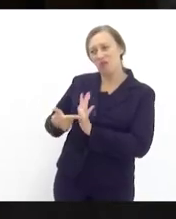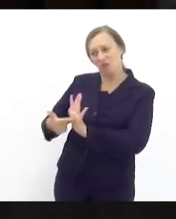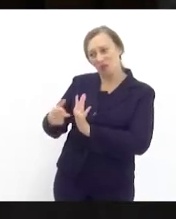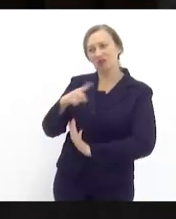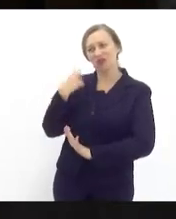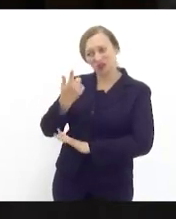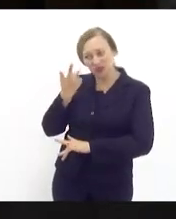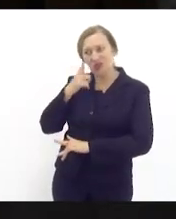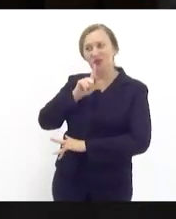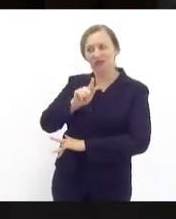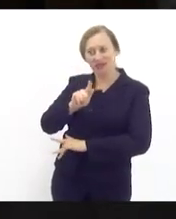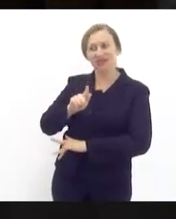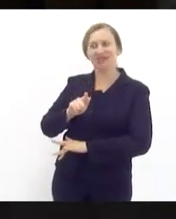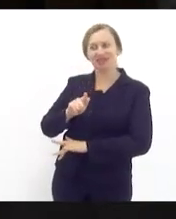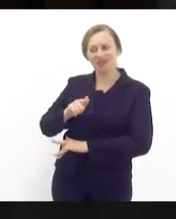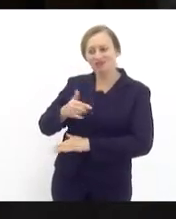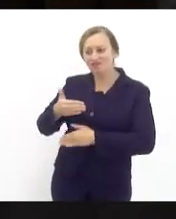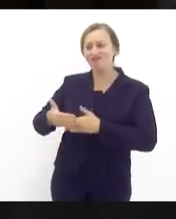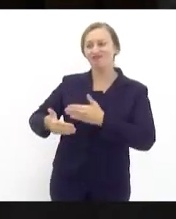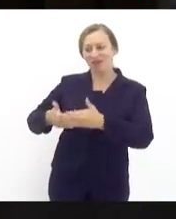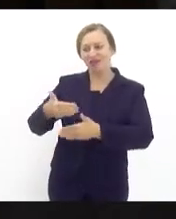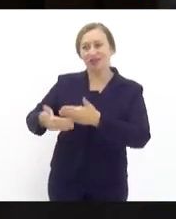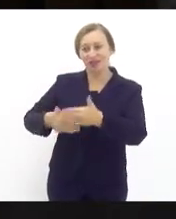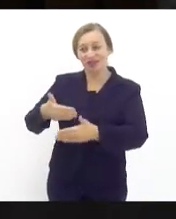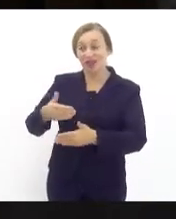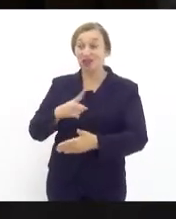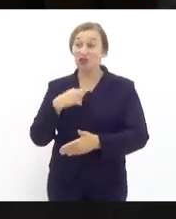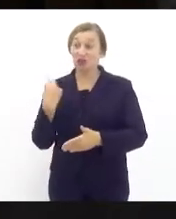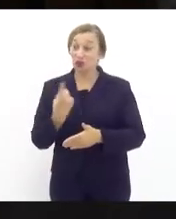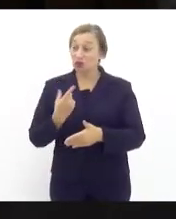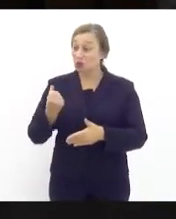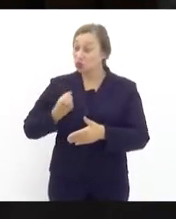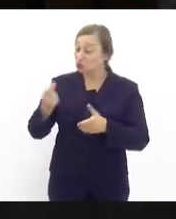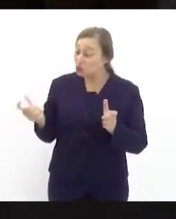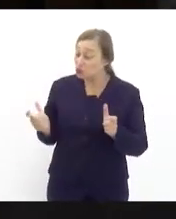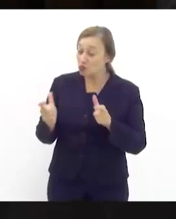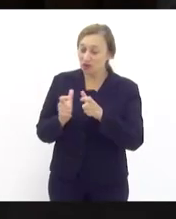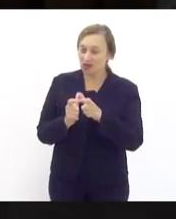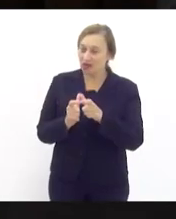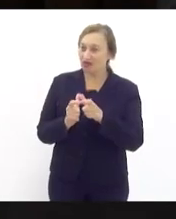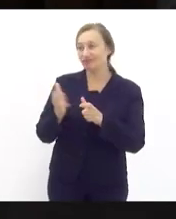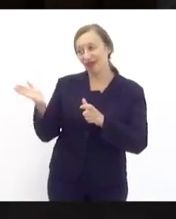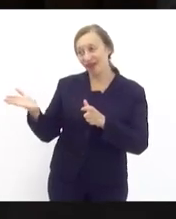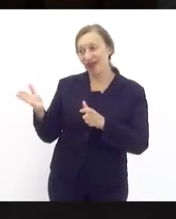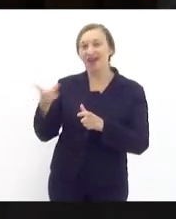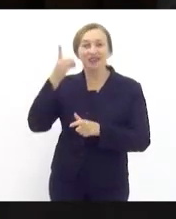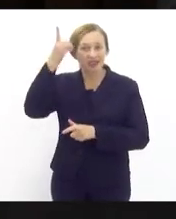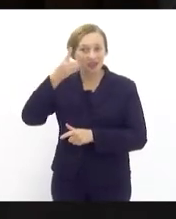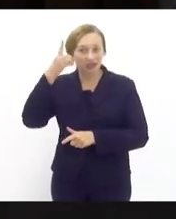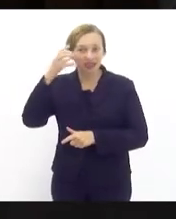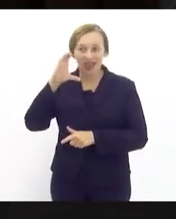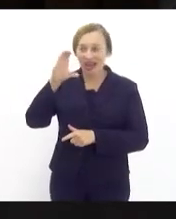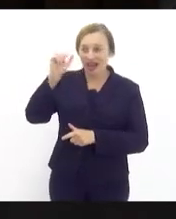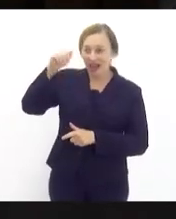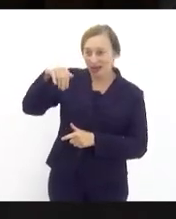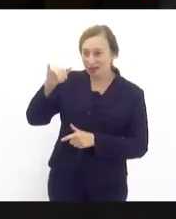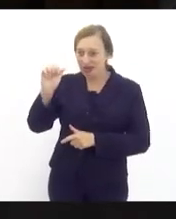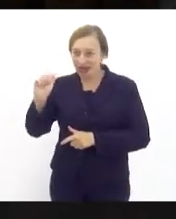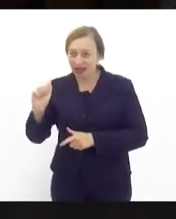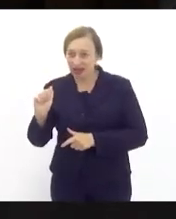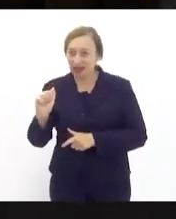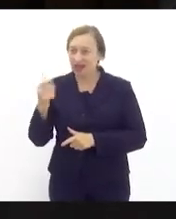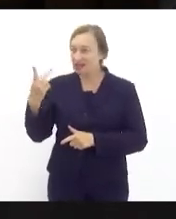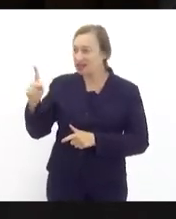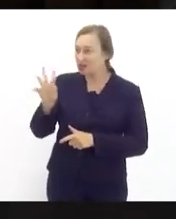a gente está conseguindo chegar lá somos uma minoria ainda tá aqui a deputada Camila Toscana em seu nome